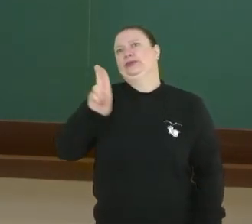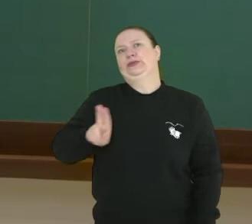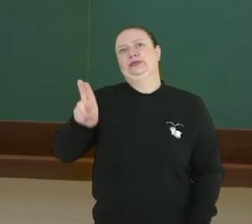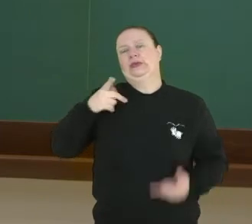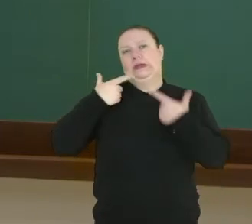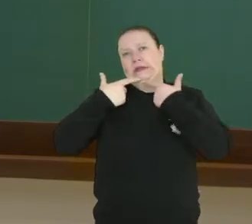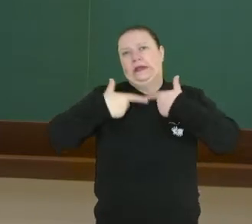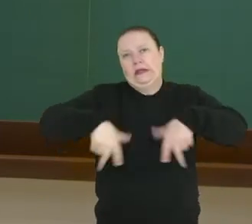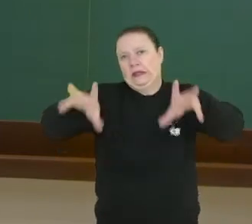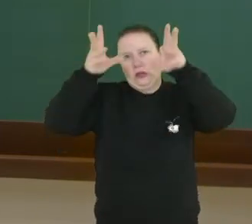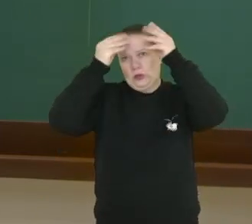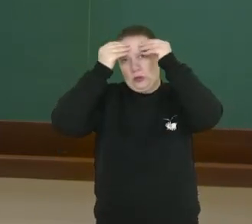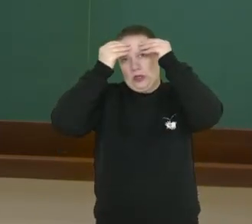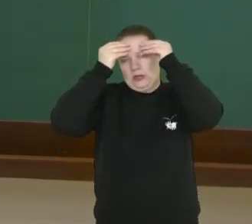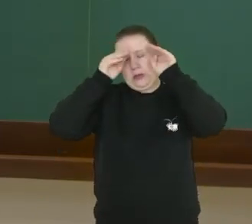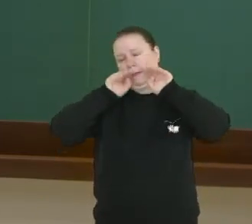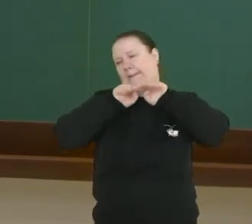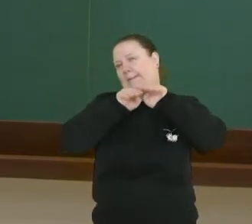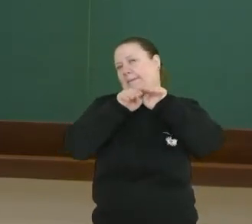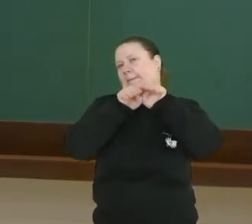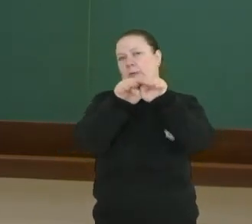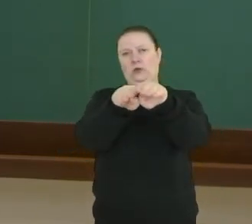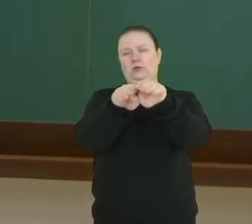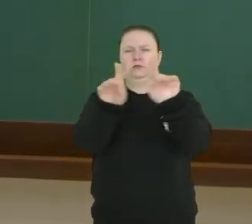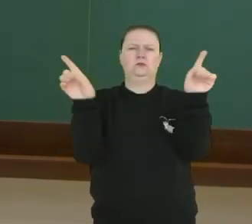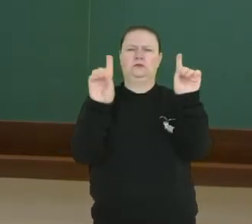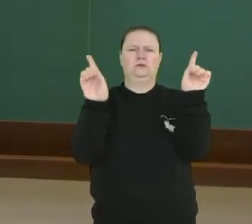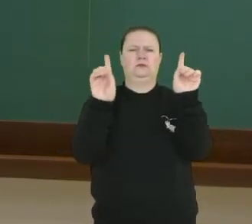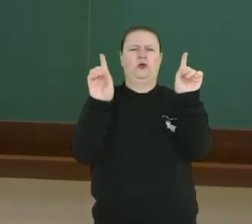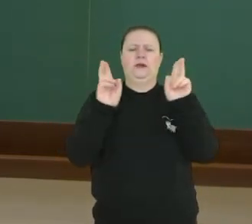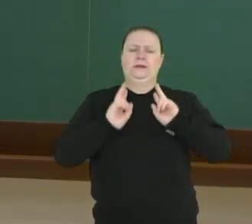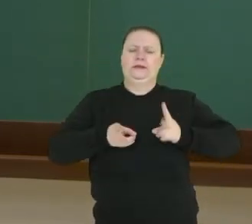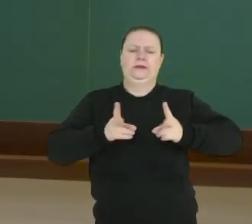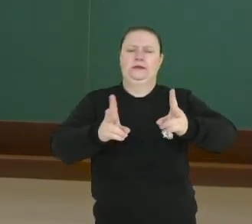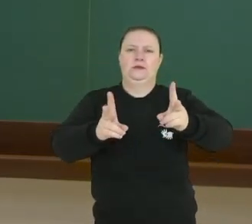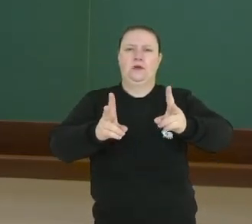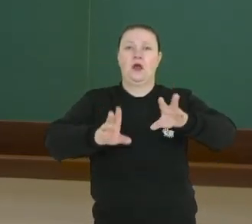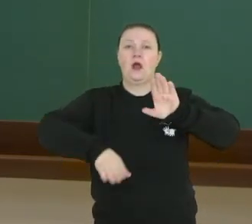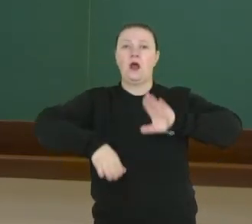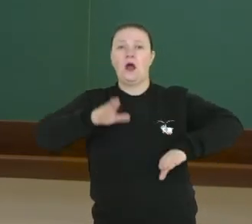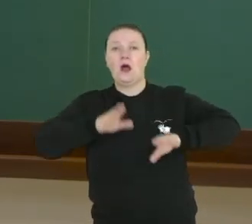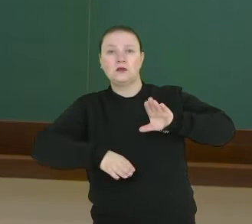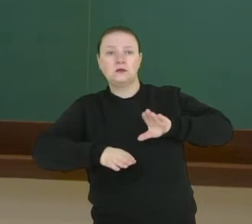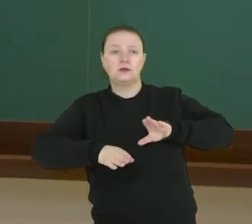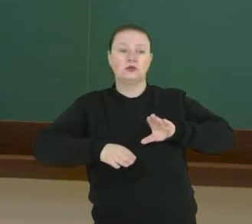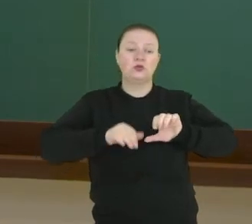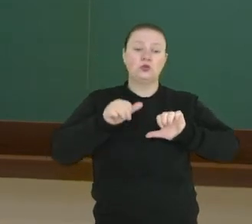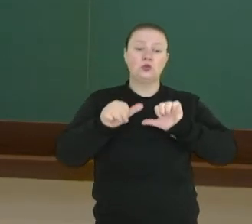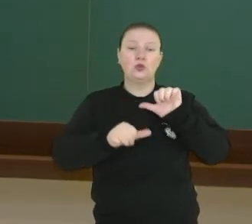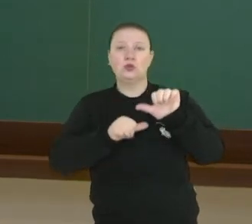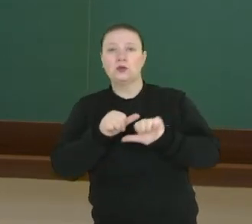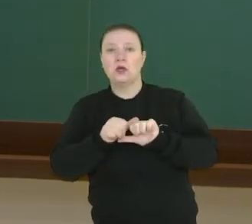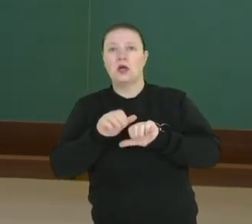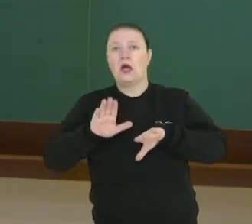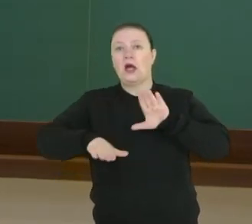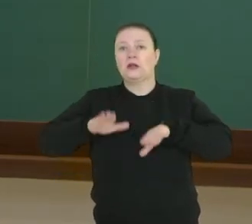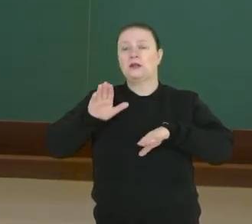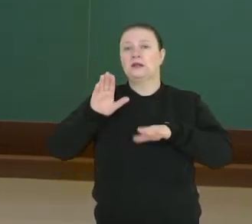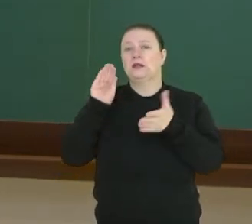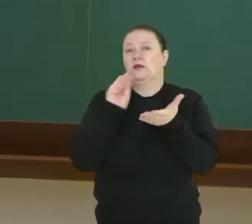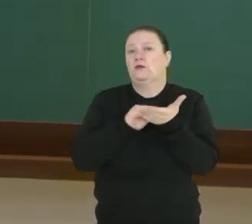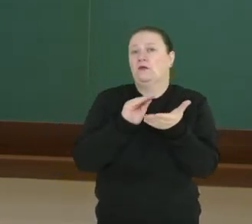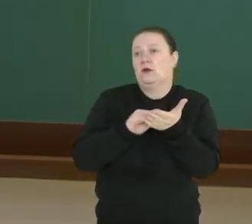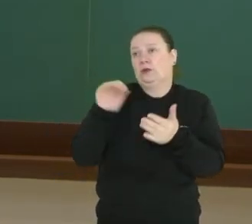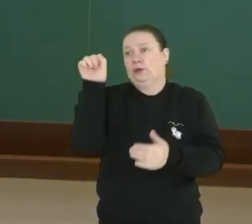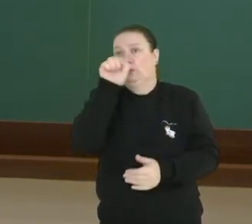forma padrão. Muitas vezes nós acabamos cometendo alguns desvios. Não marcamos um S no final da palavra,